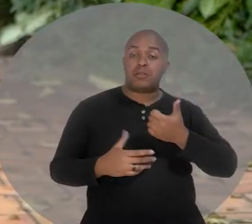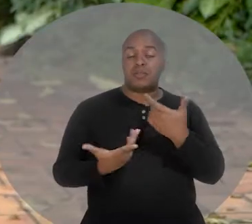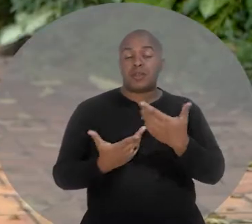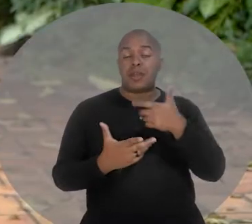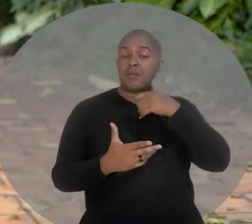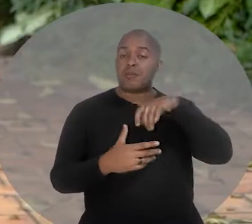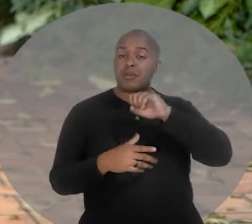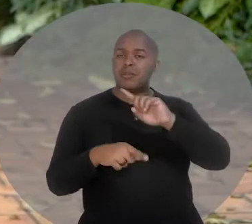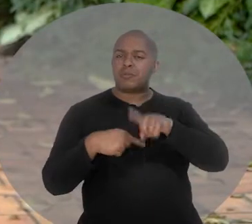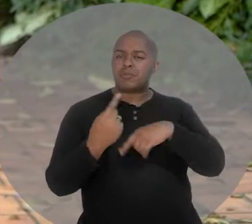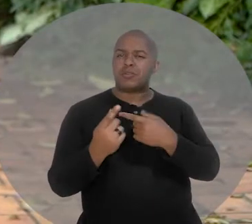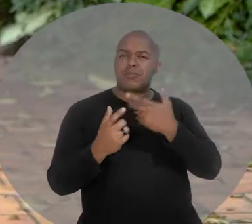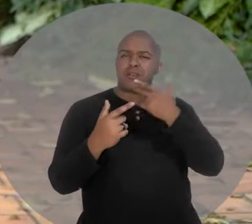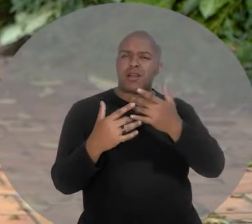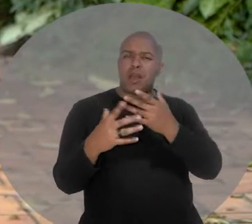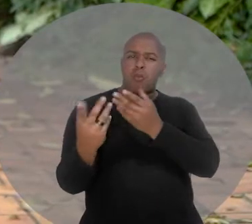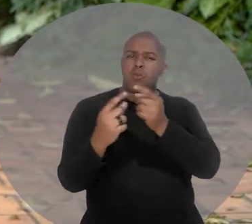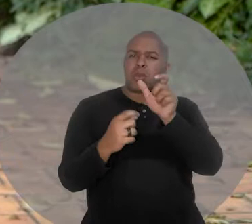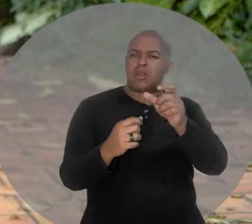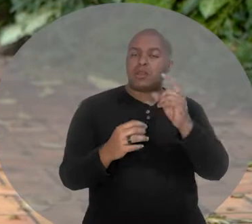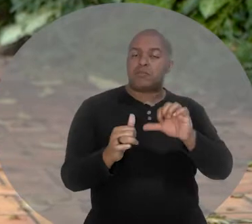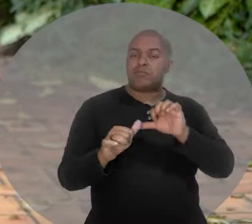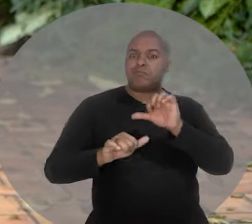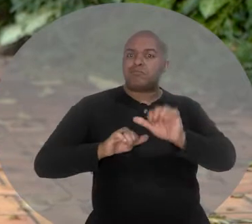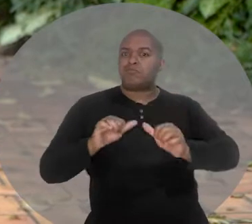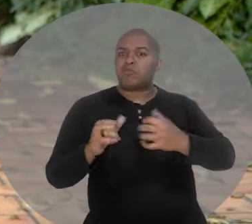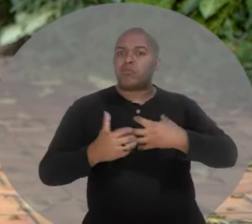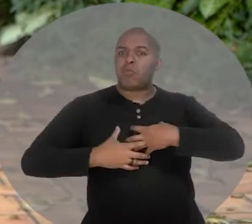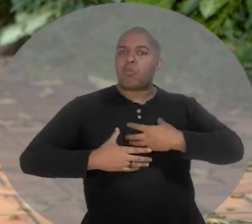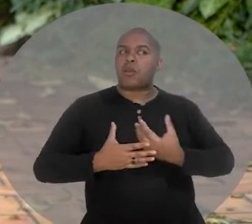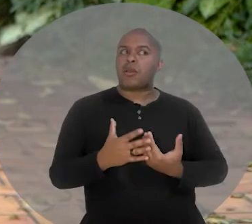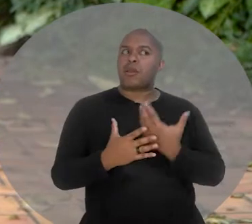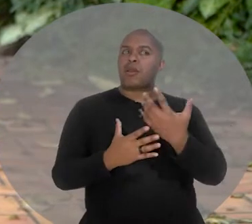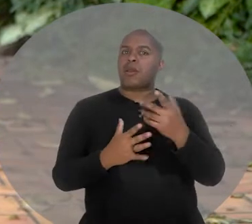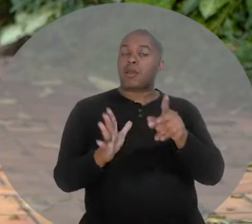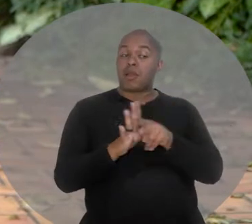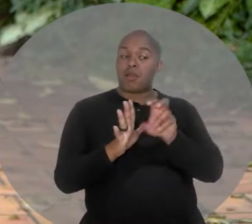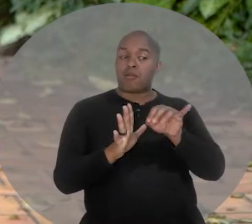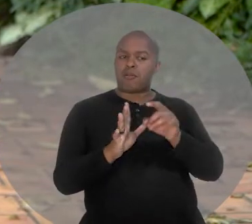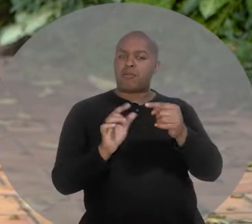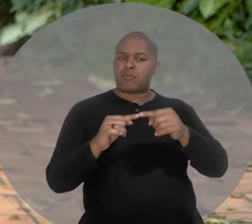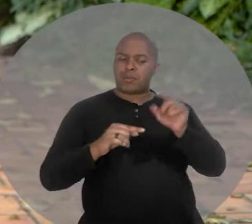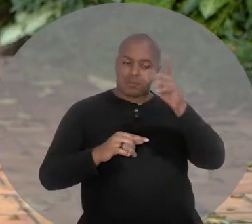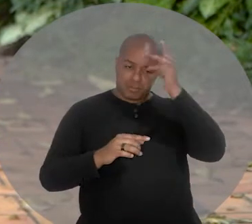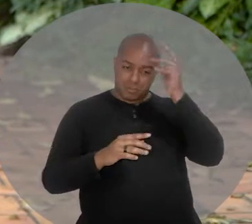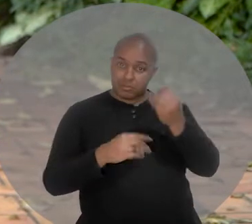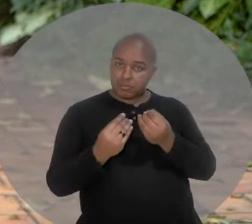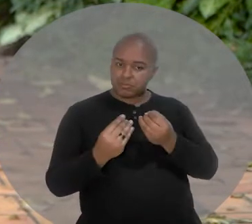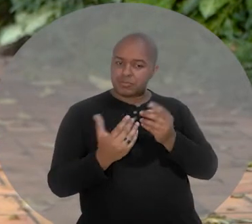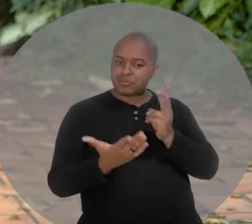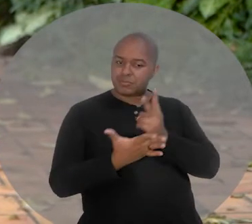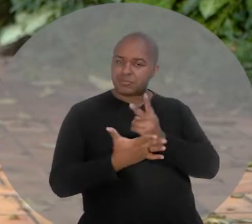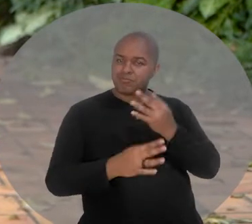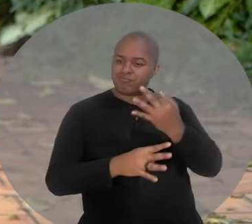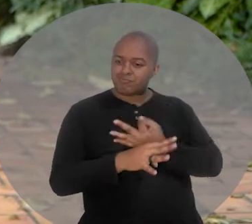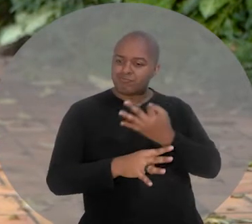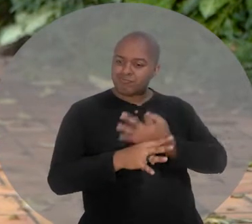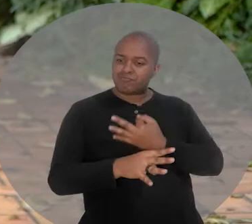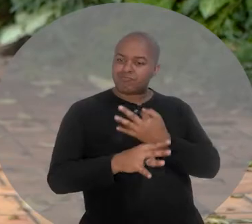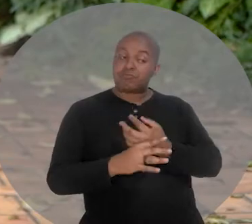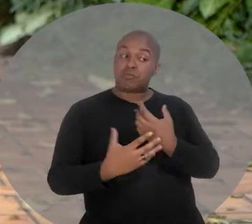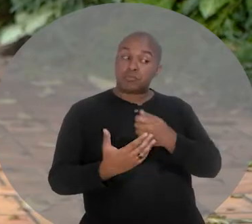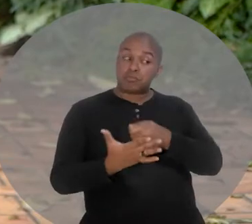minha mãe, assim, depois dizia que muito do que ela se tornou é pela minha avó ter sido essa pessoa que exigia que